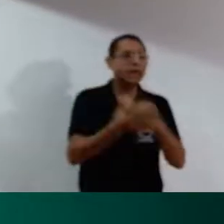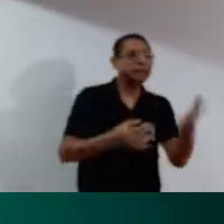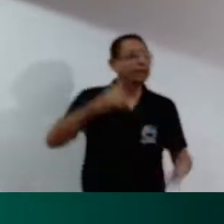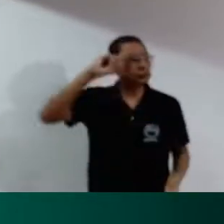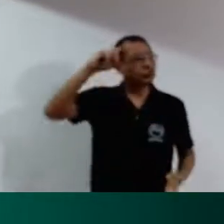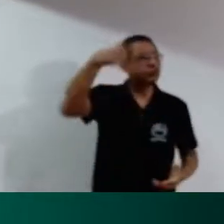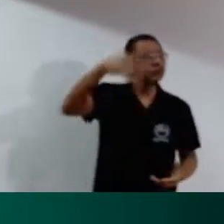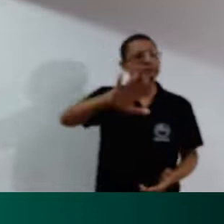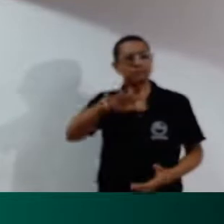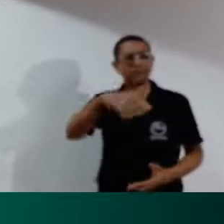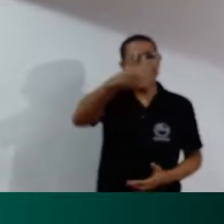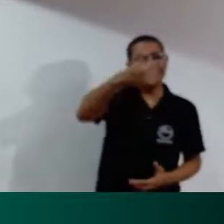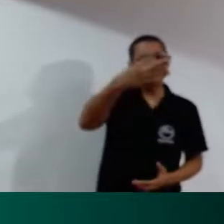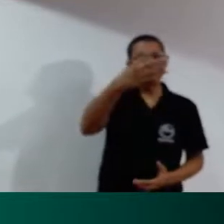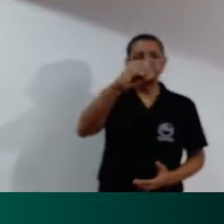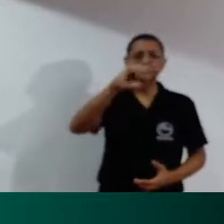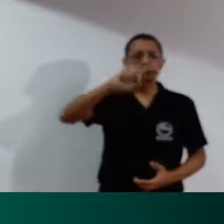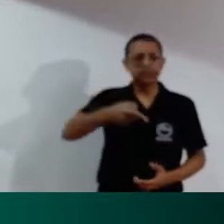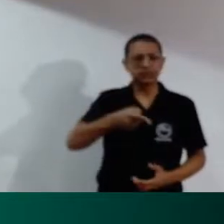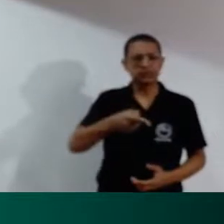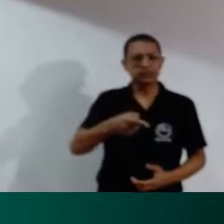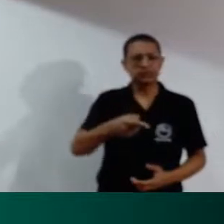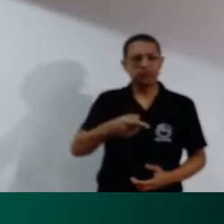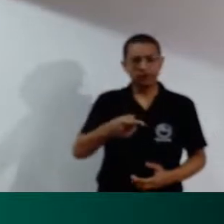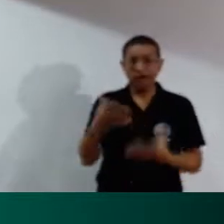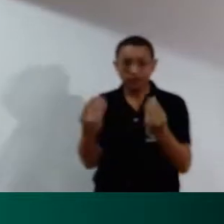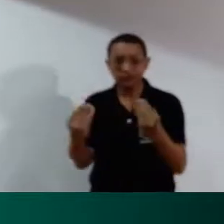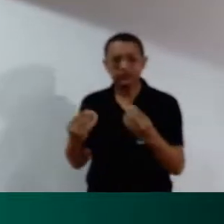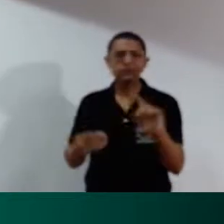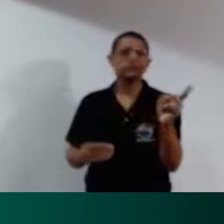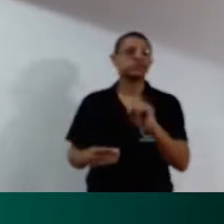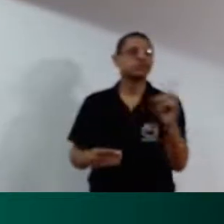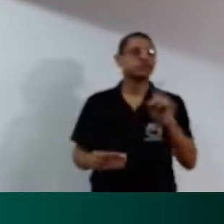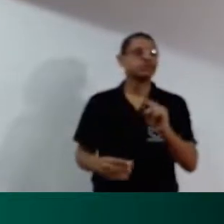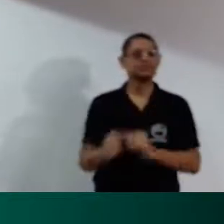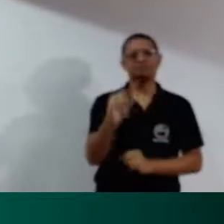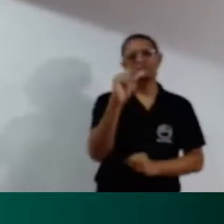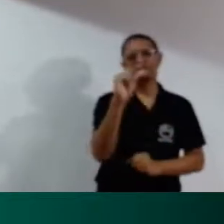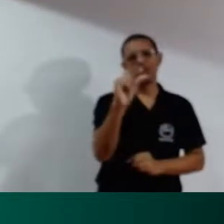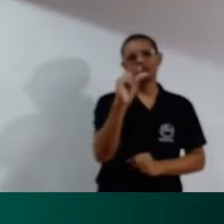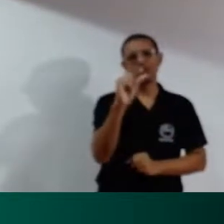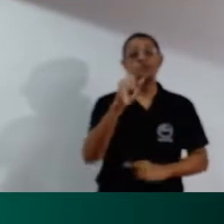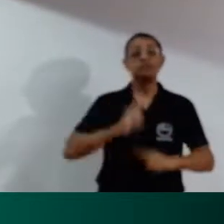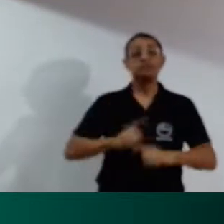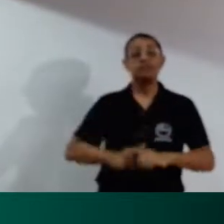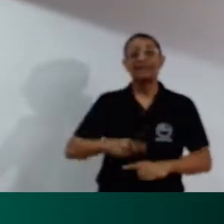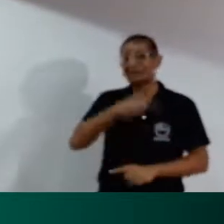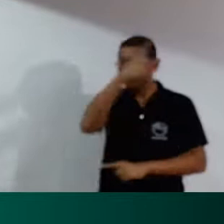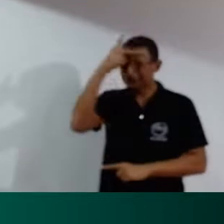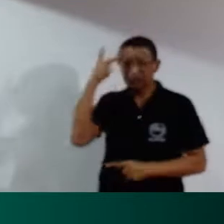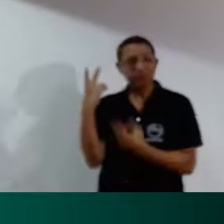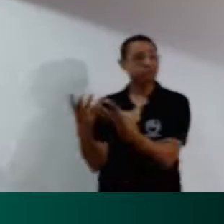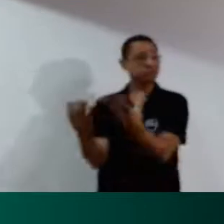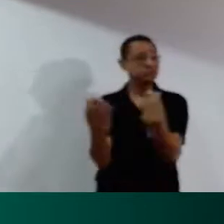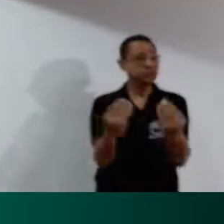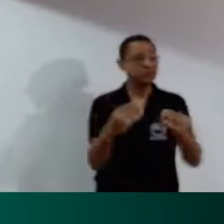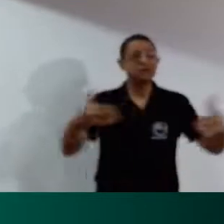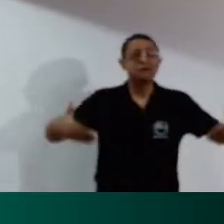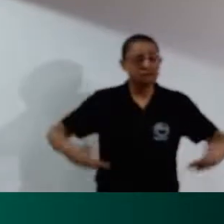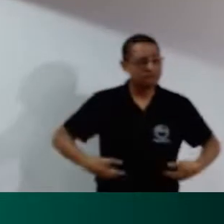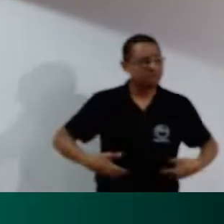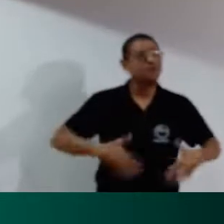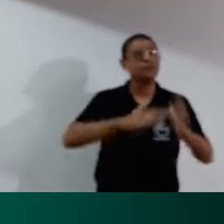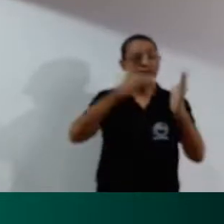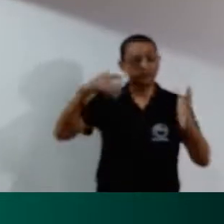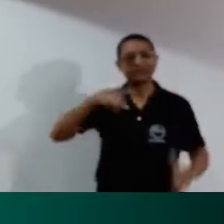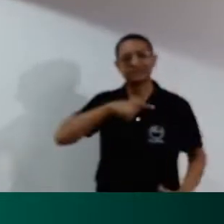muito mas não é não é muito é muito pouco diante de um estado que sofre com a fome né a gente queria